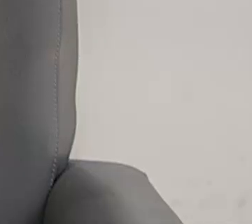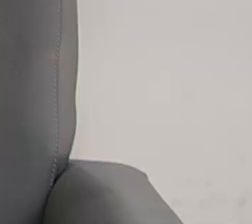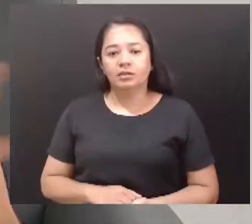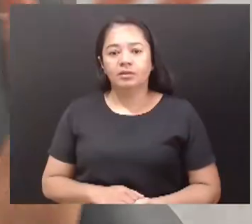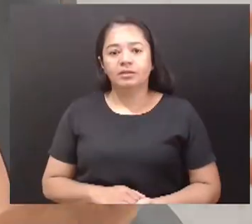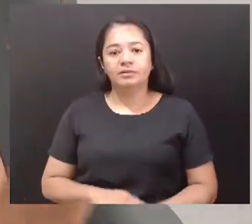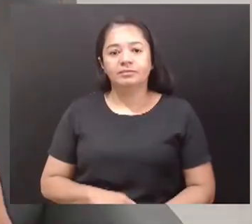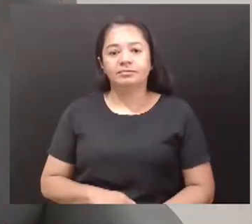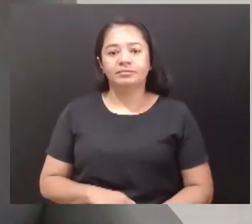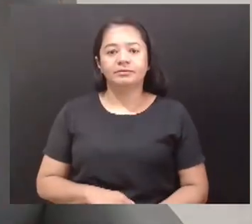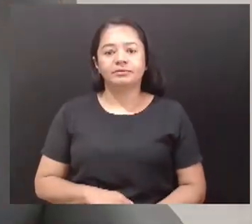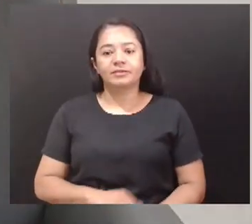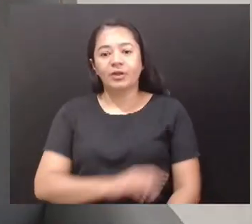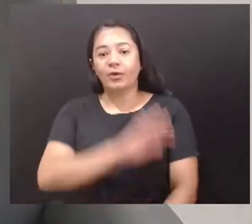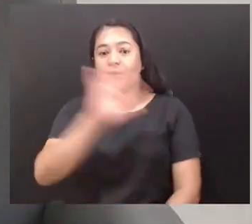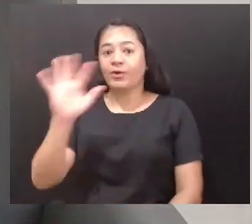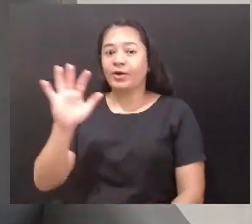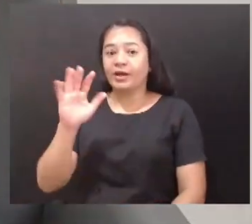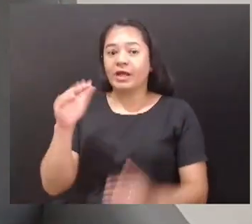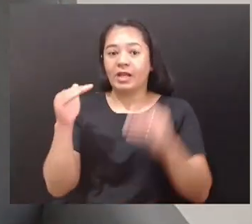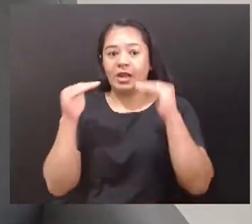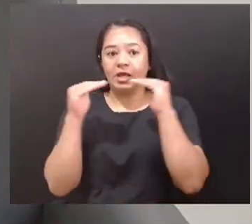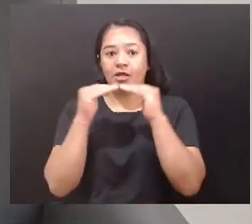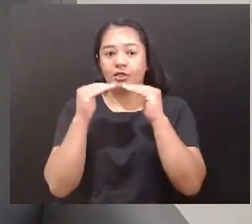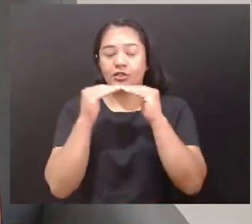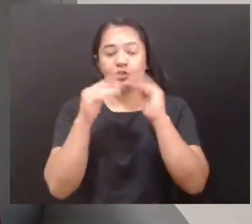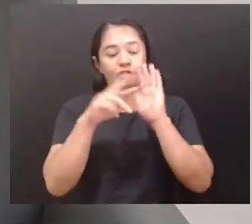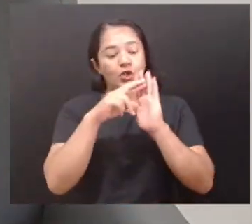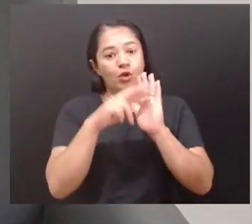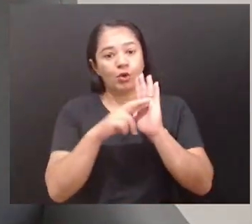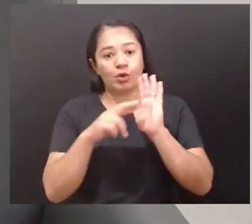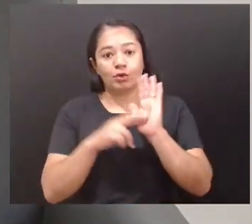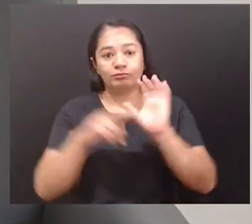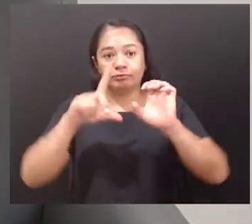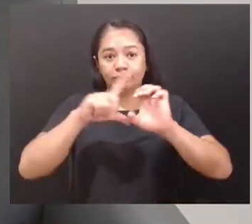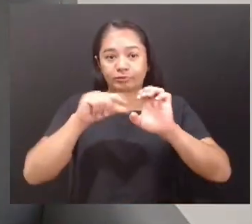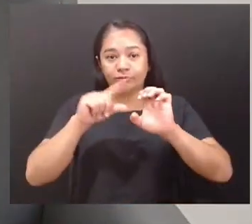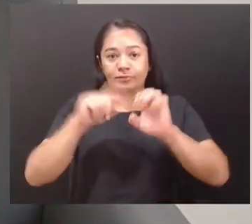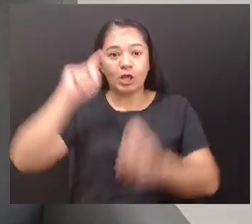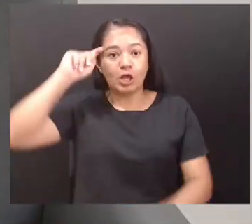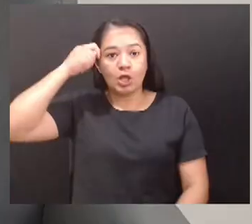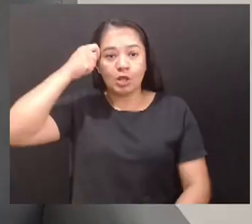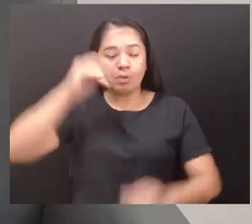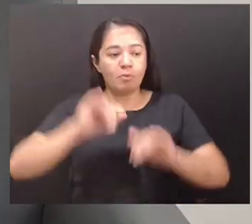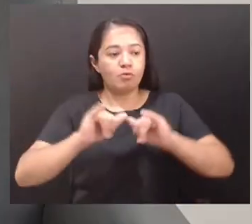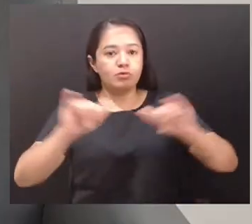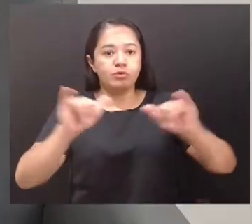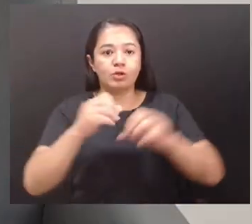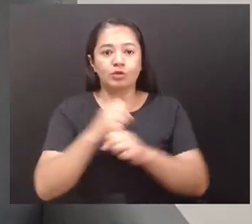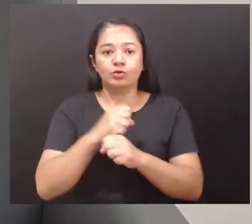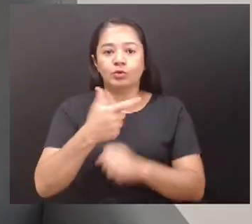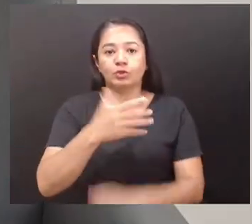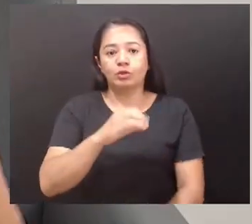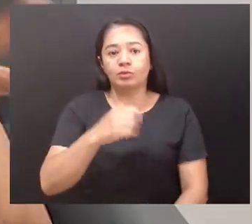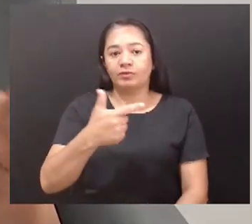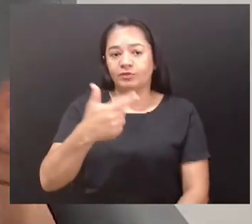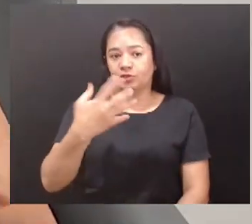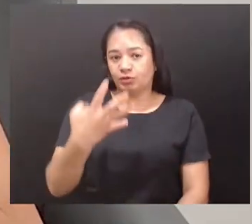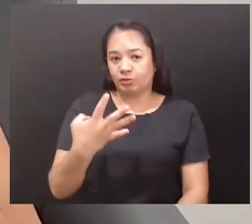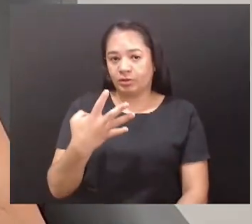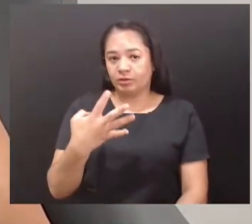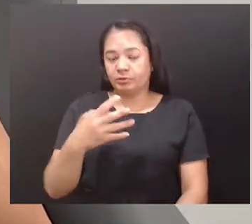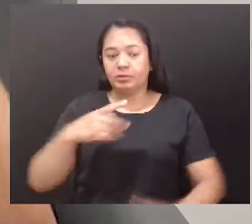Olá! De acordo com o relatório Empreendedorismo Negro divulgado em 2024 pelo Sebrae,